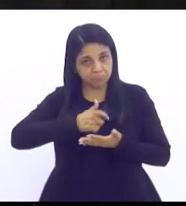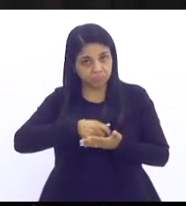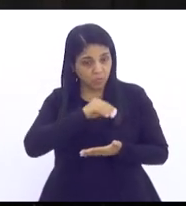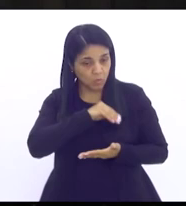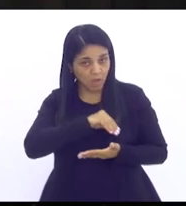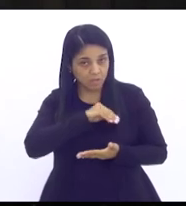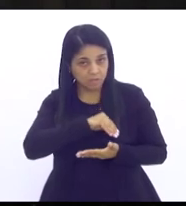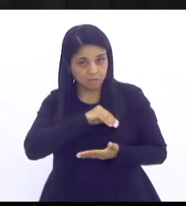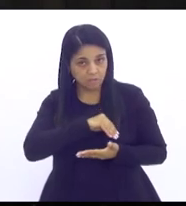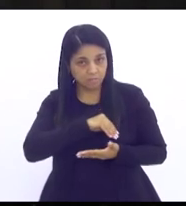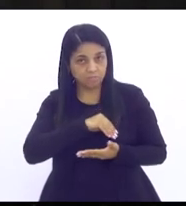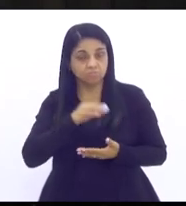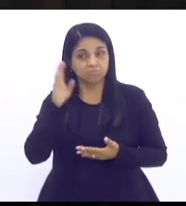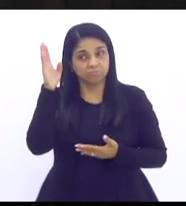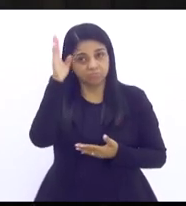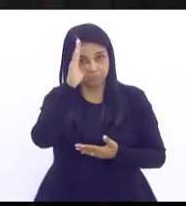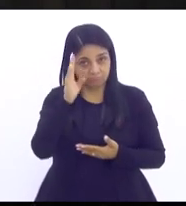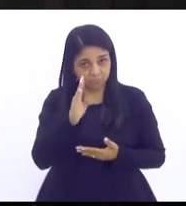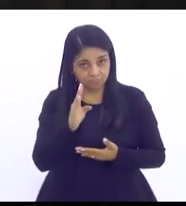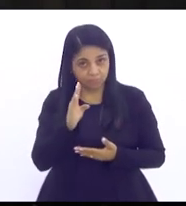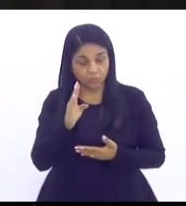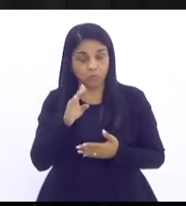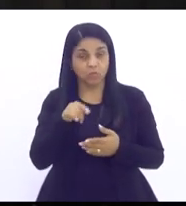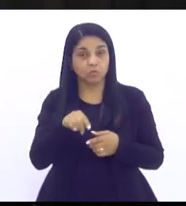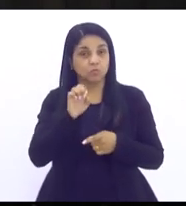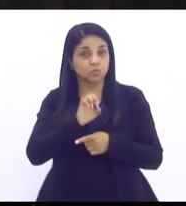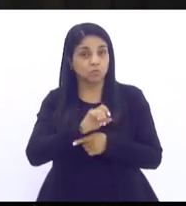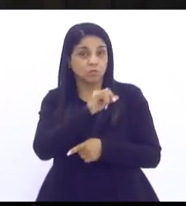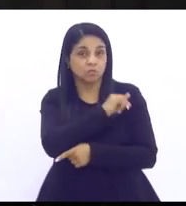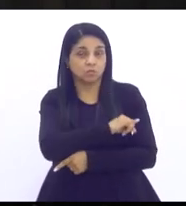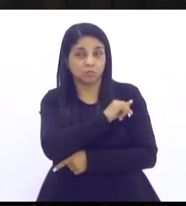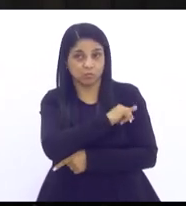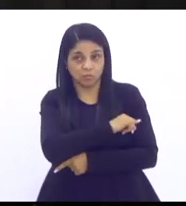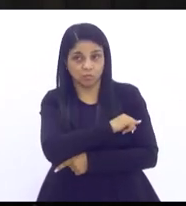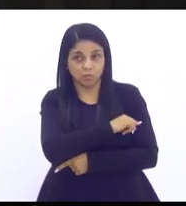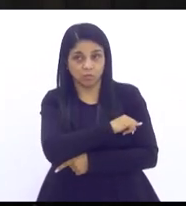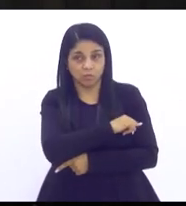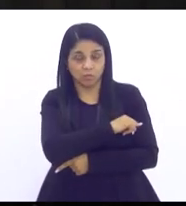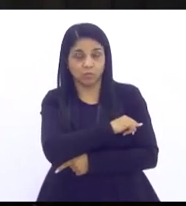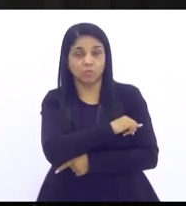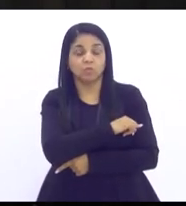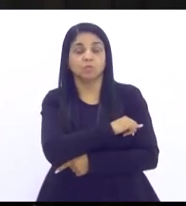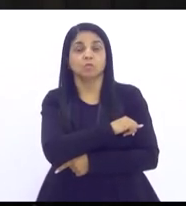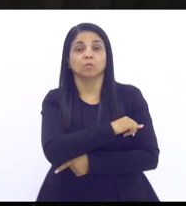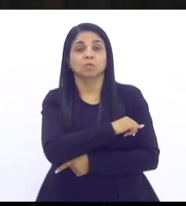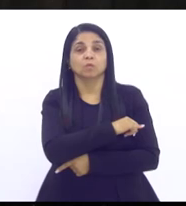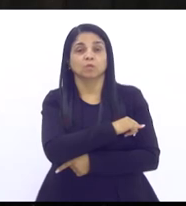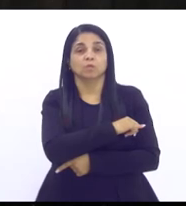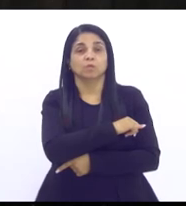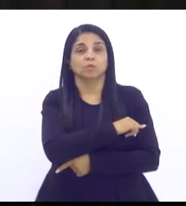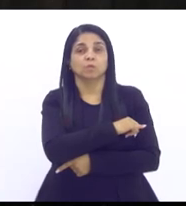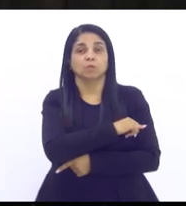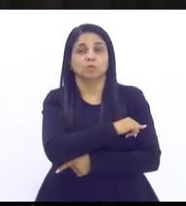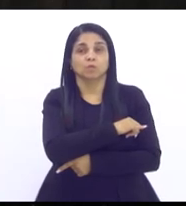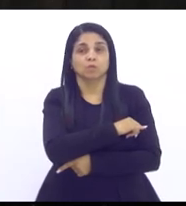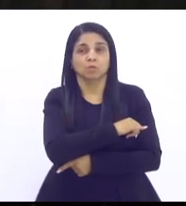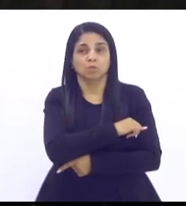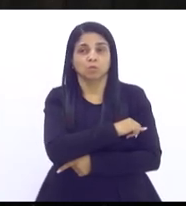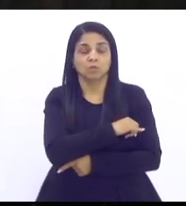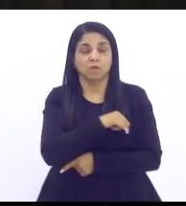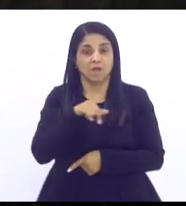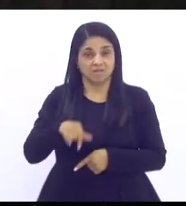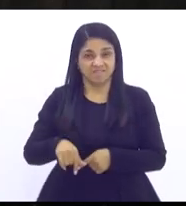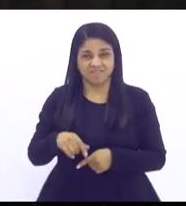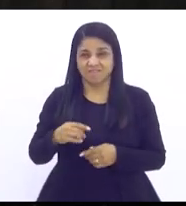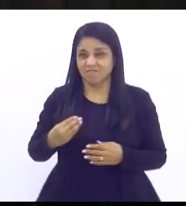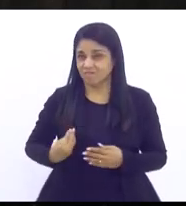salário mínimo nacional. O que, no Estado do Rio de Janeiro, que é um dos estados com o maior custo de